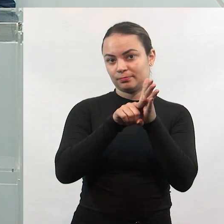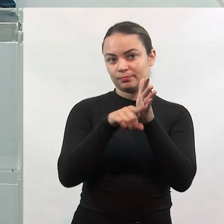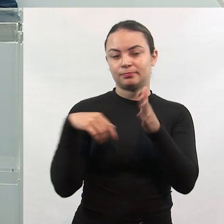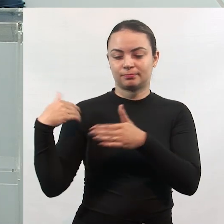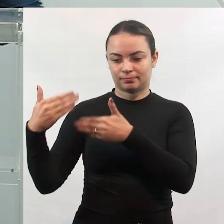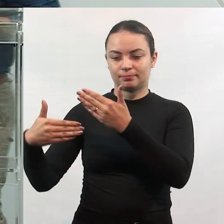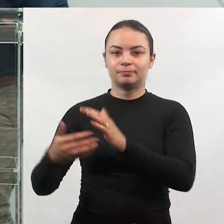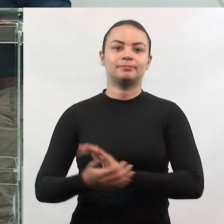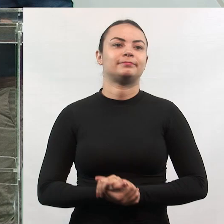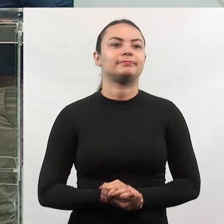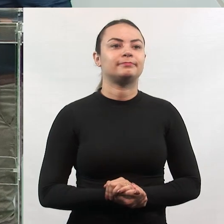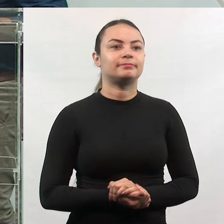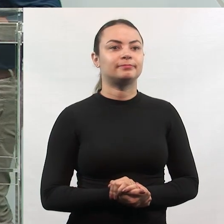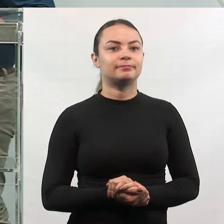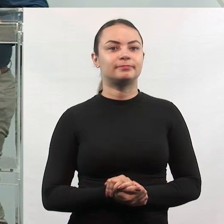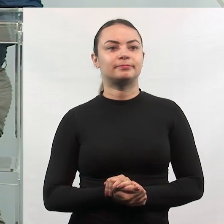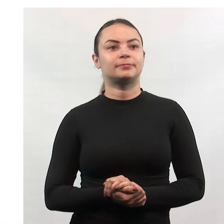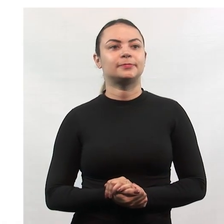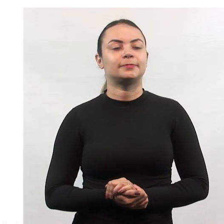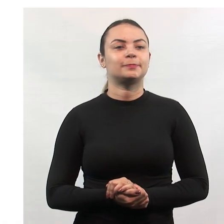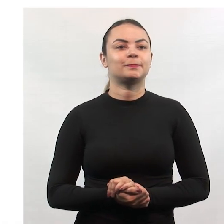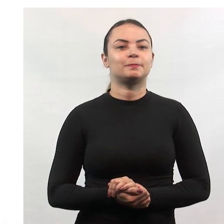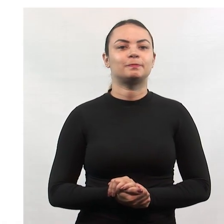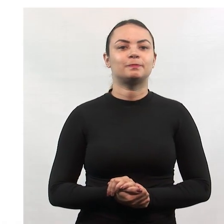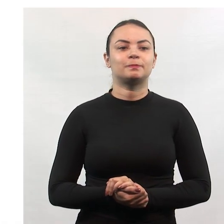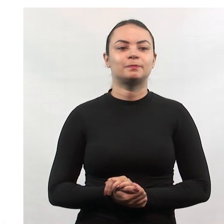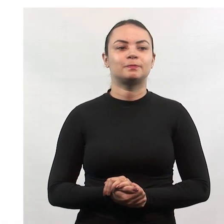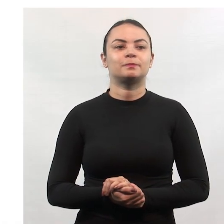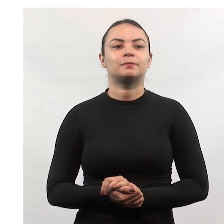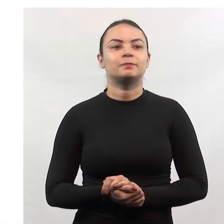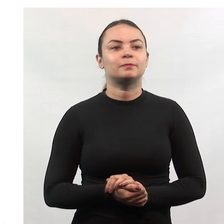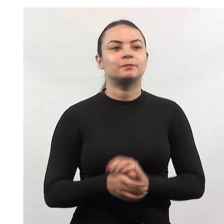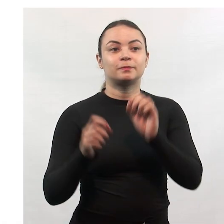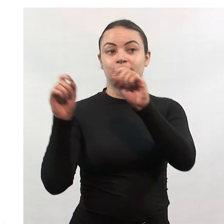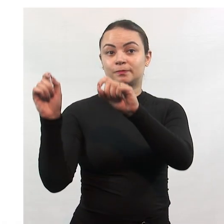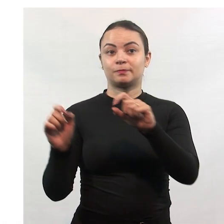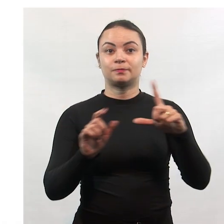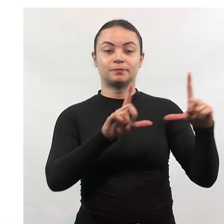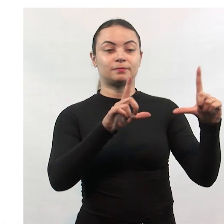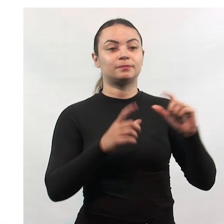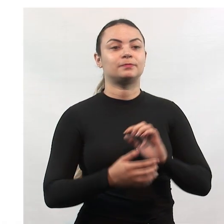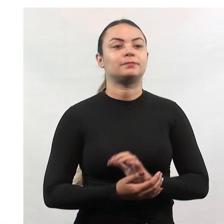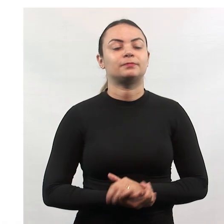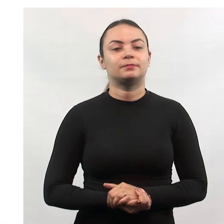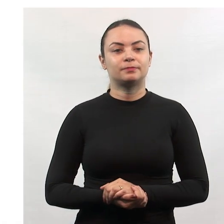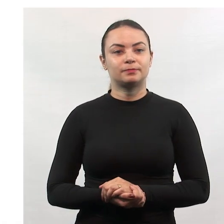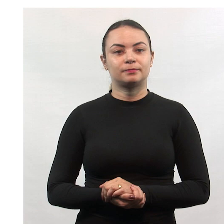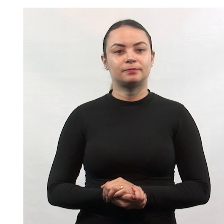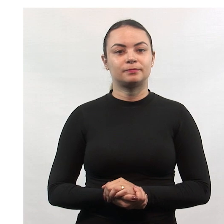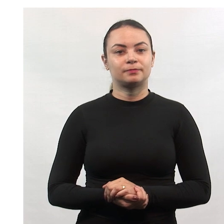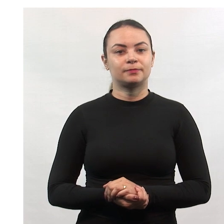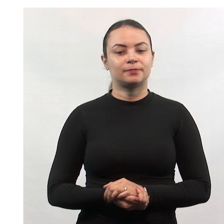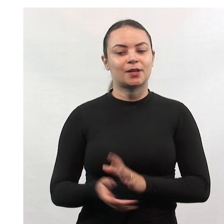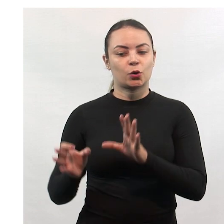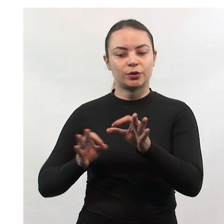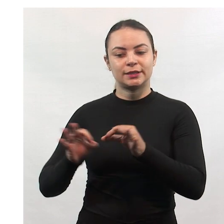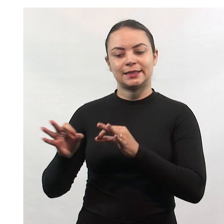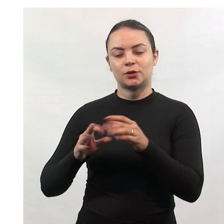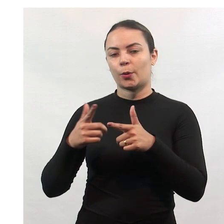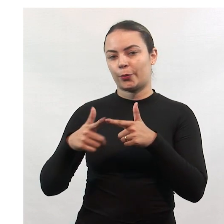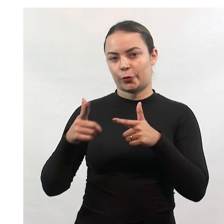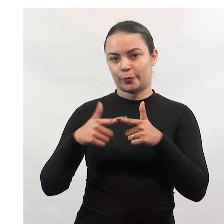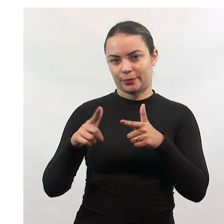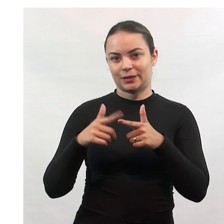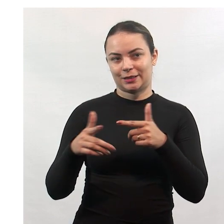tá? Então, vamos avançando aqui. Eu já adiantei o problema quando eu falei do tema, né? O próximo item é a formulação